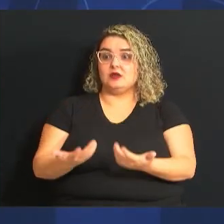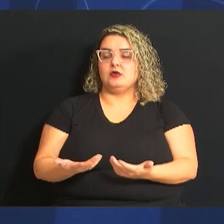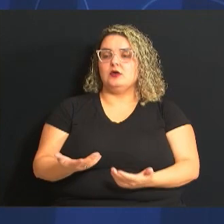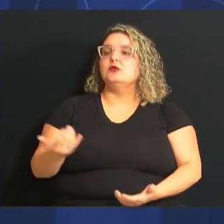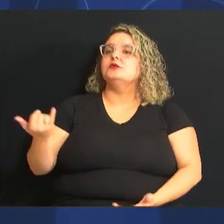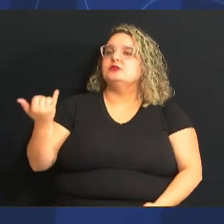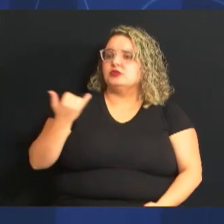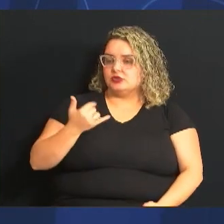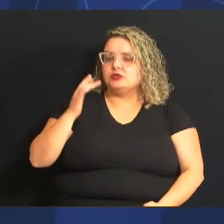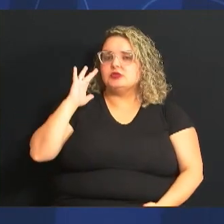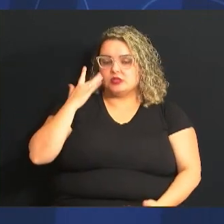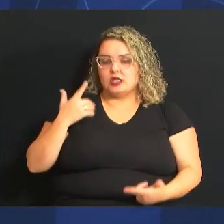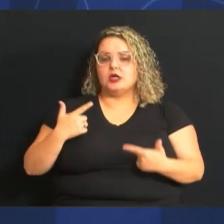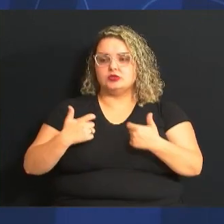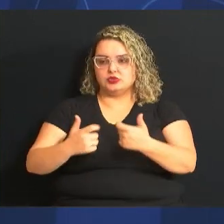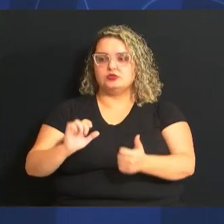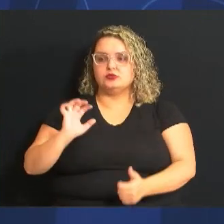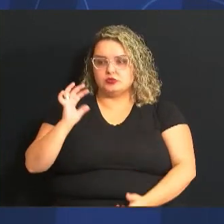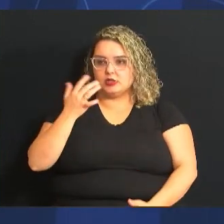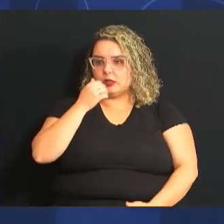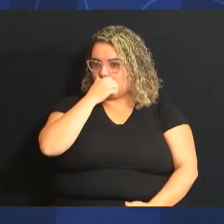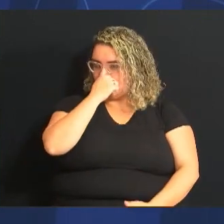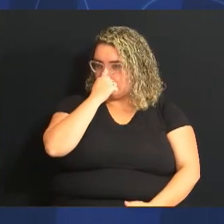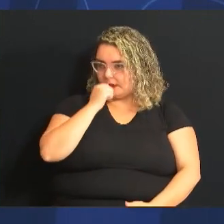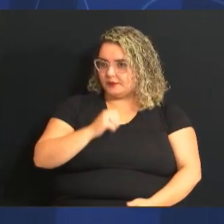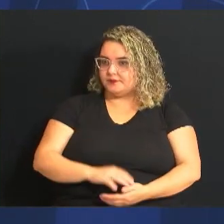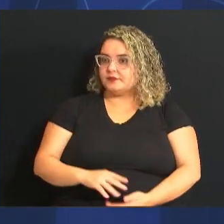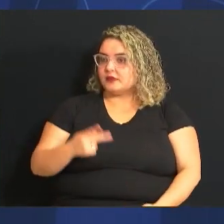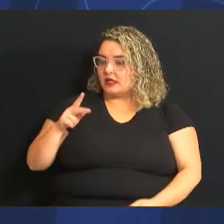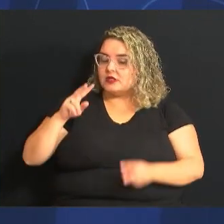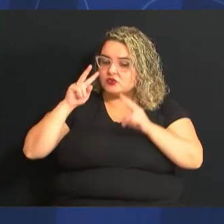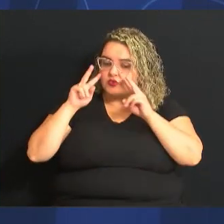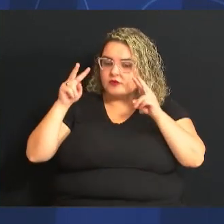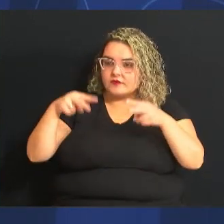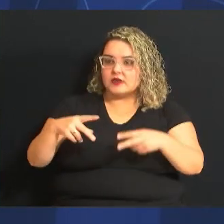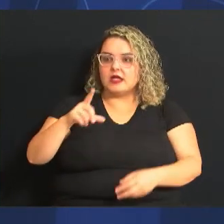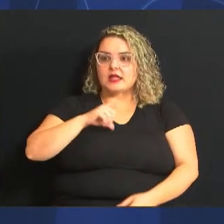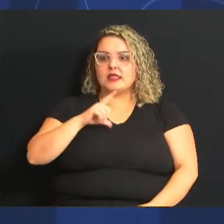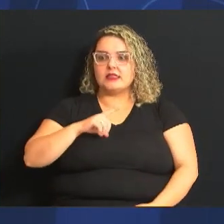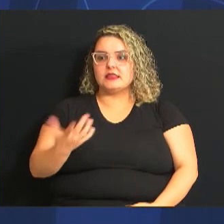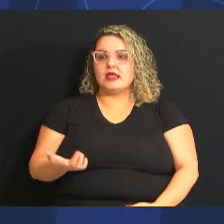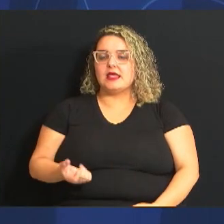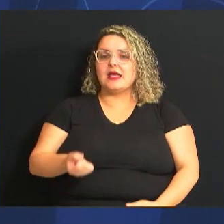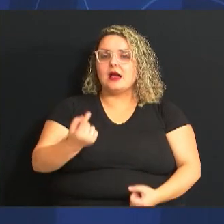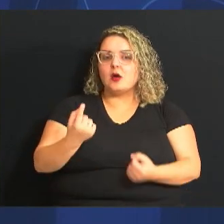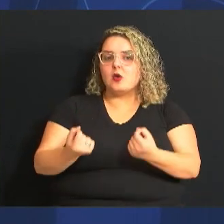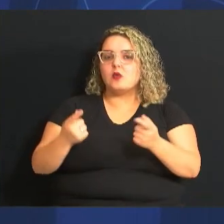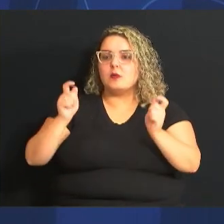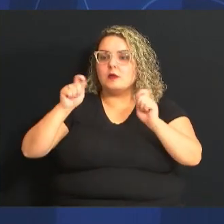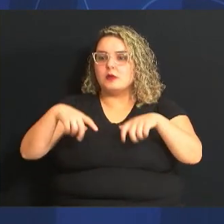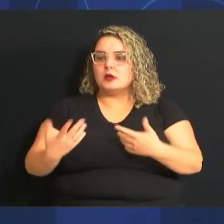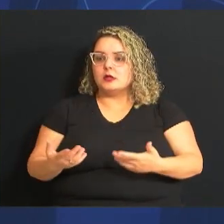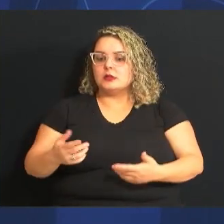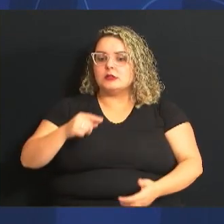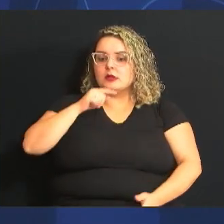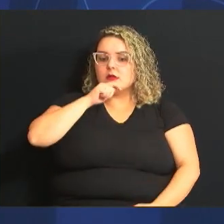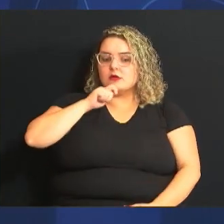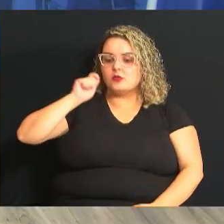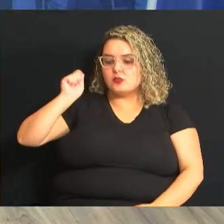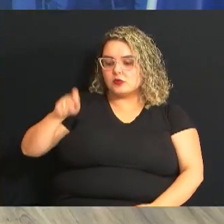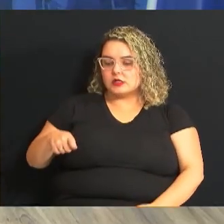tenha a ver com a questão da leitura. Onde eu quero chegar, né? É muito comum as